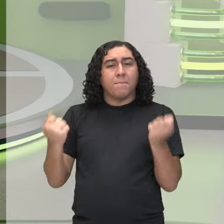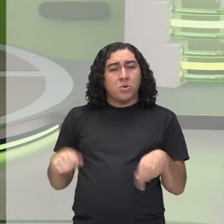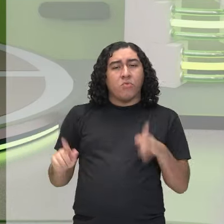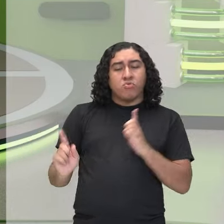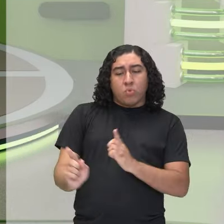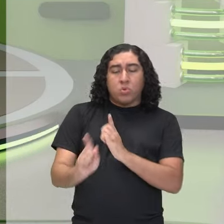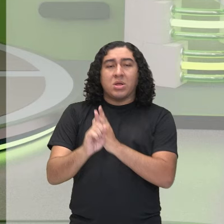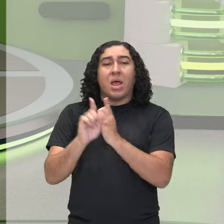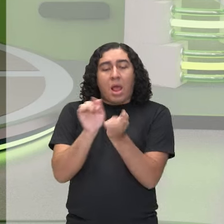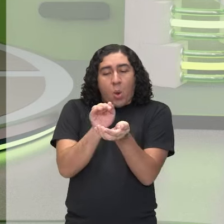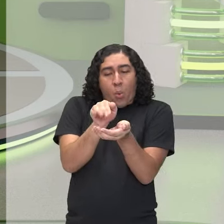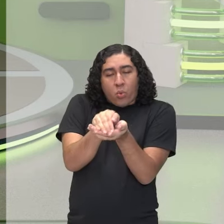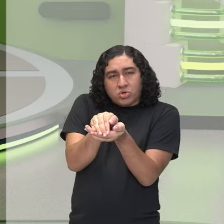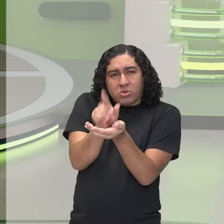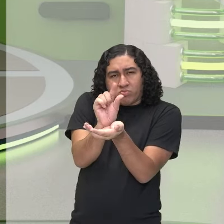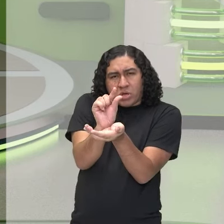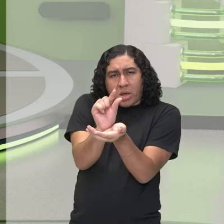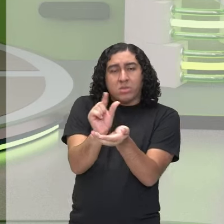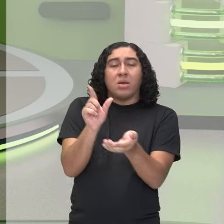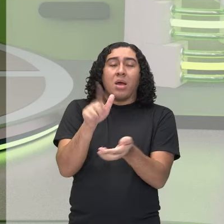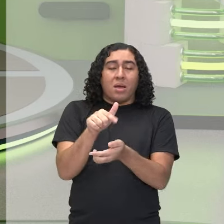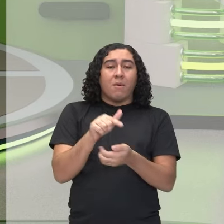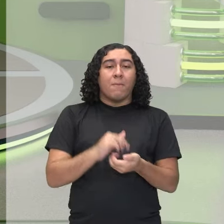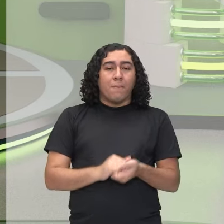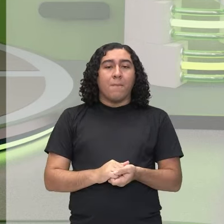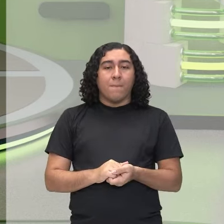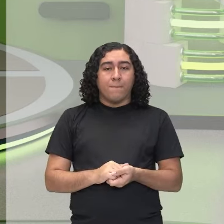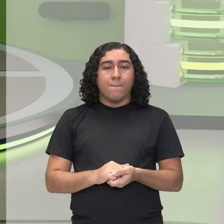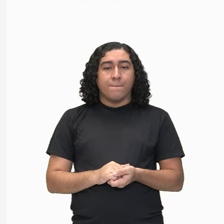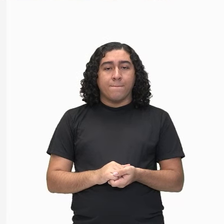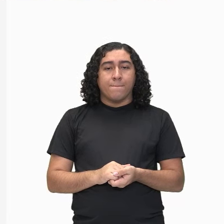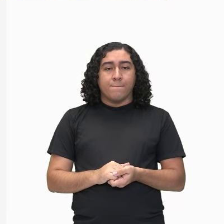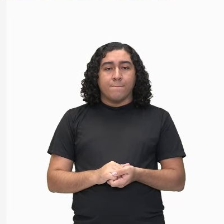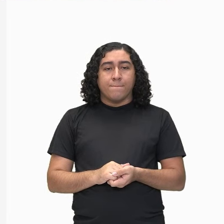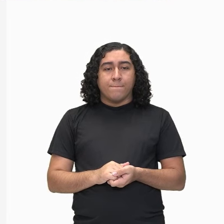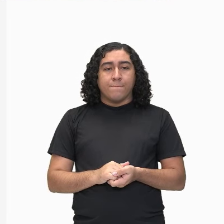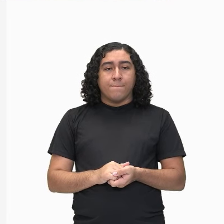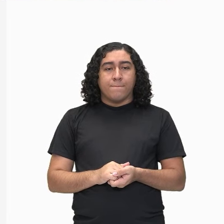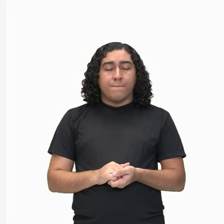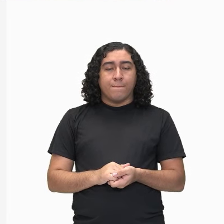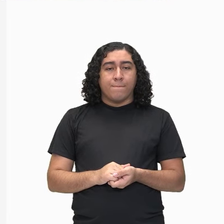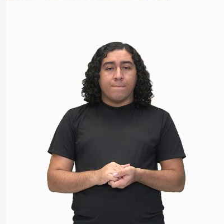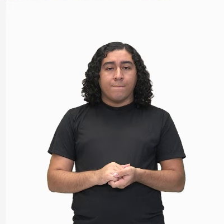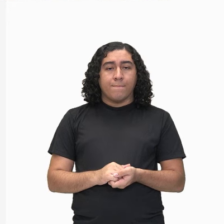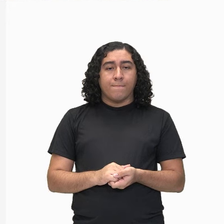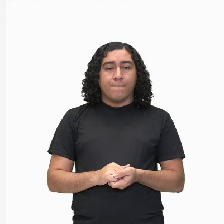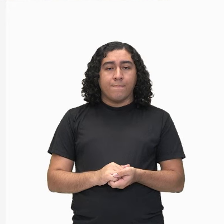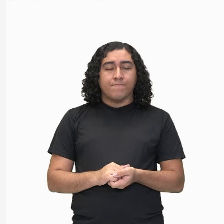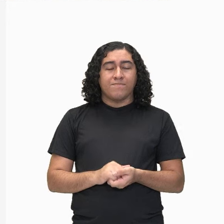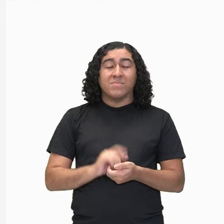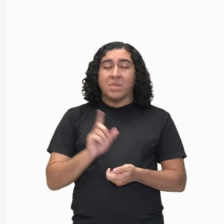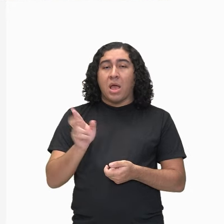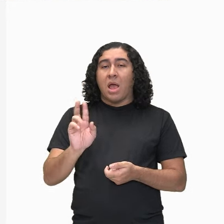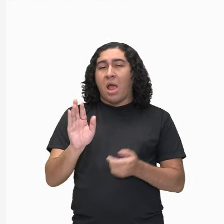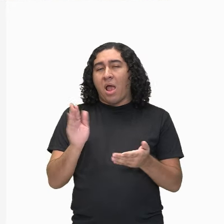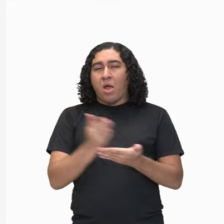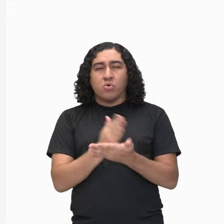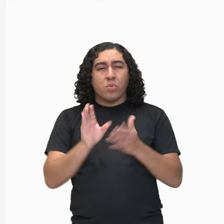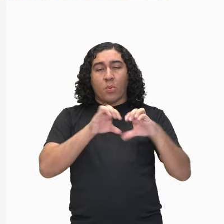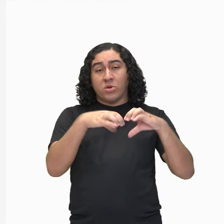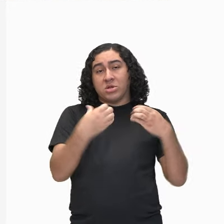as conchinhas. São essas conchinhas aí, os únios. Esse é o nome popular. Talvez em algumas comunidades tenha um nome um pouquinho